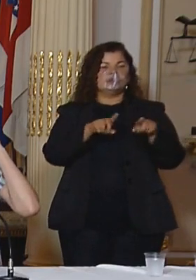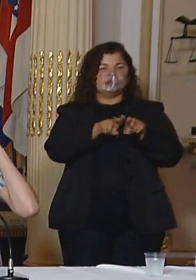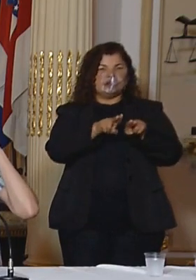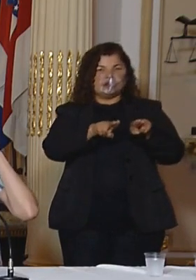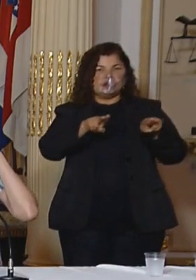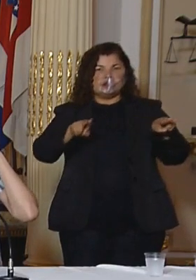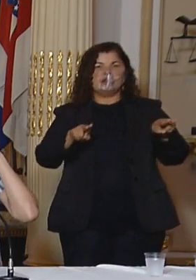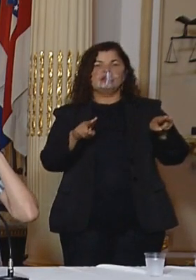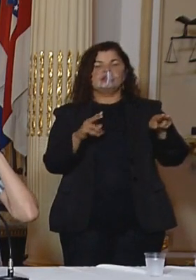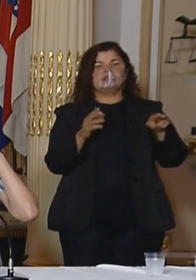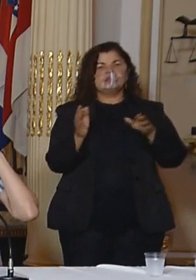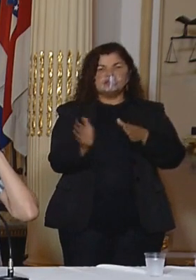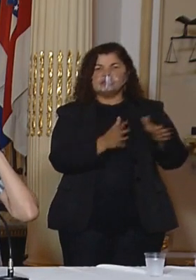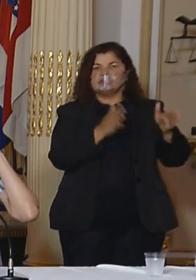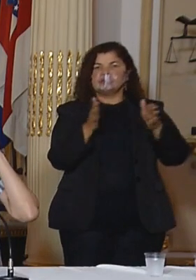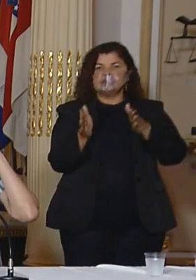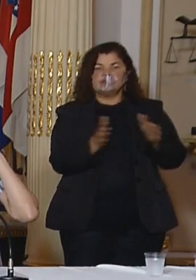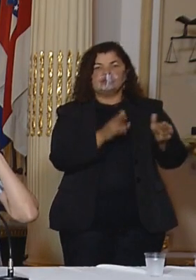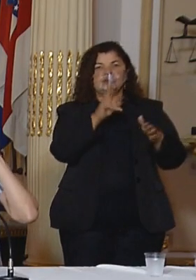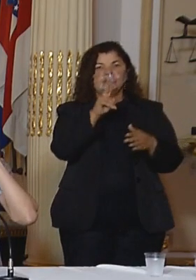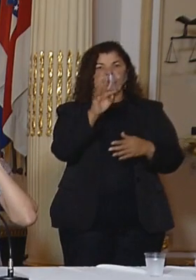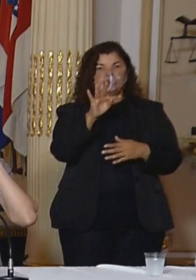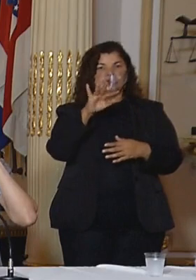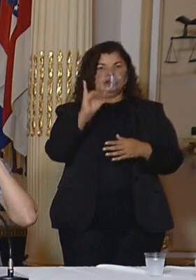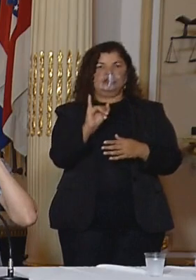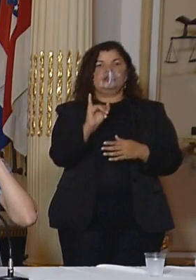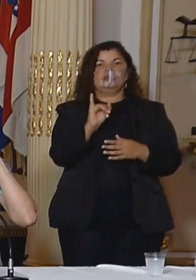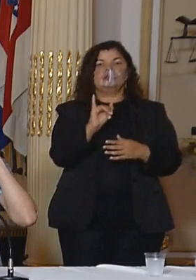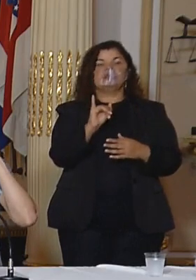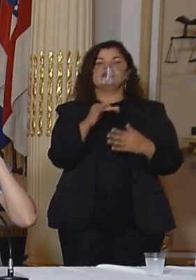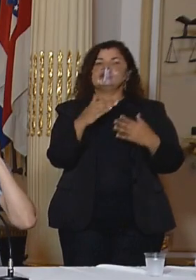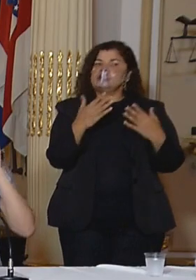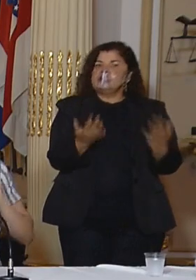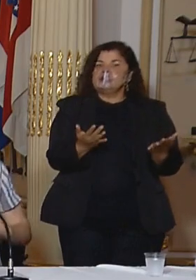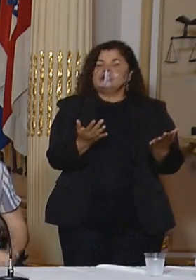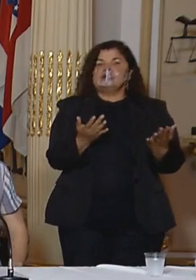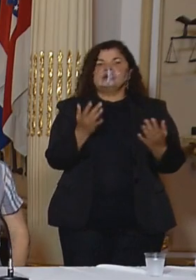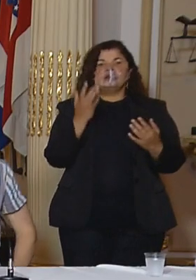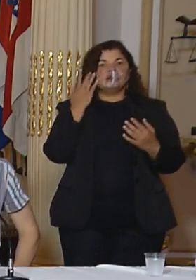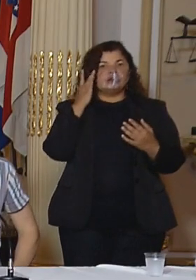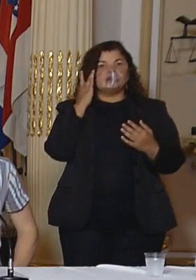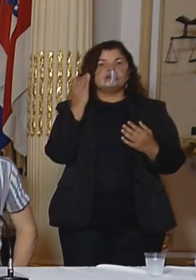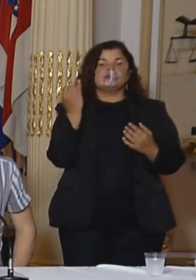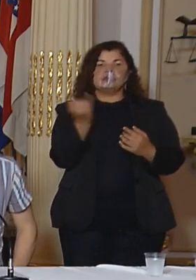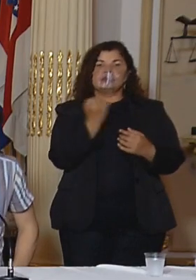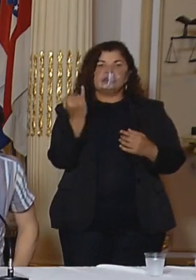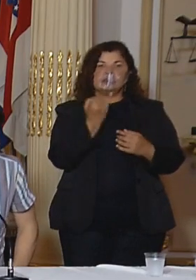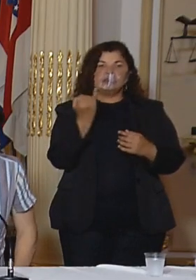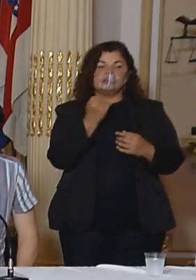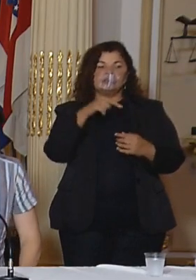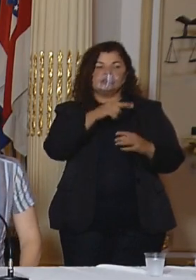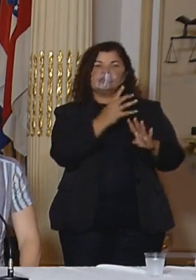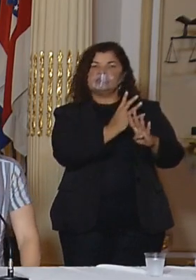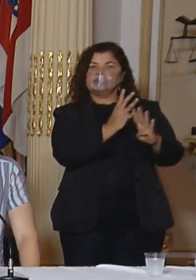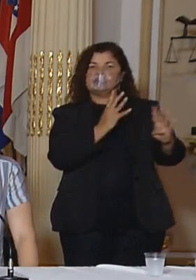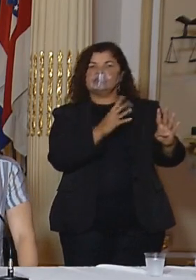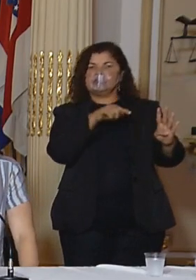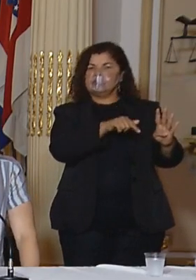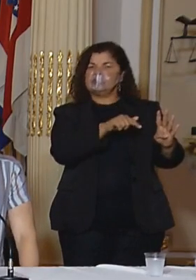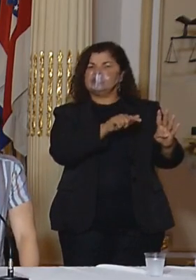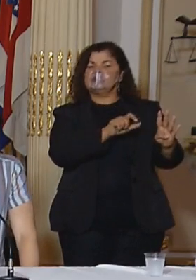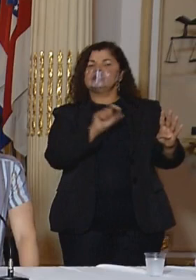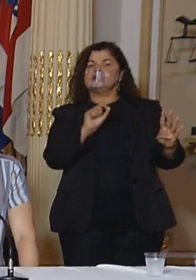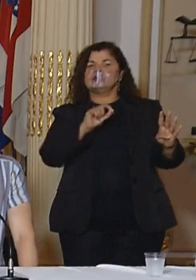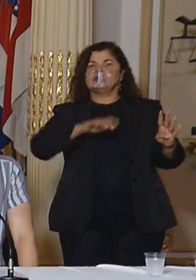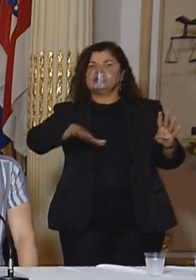que a gente está fazendo em UTI. Então a gente considera assim. Mas mais importante do que a fila é o